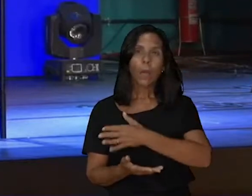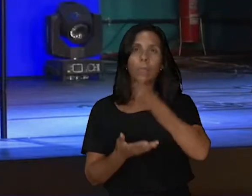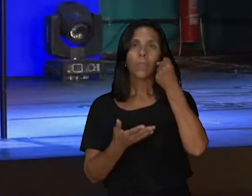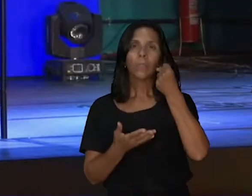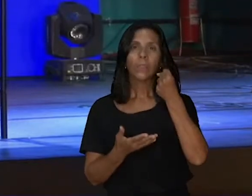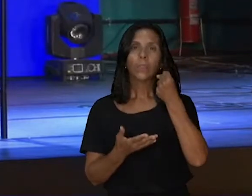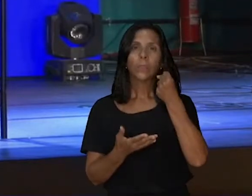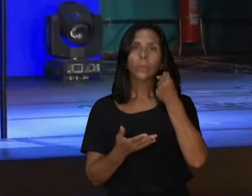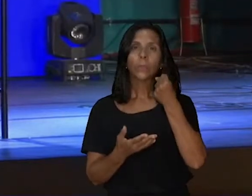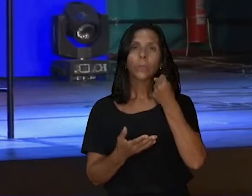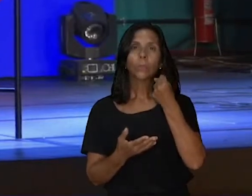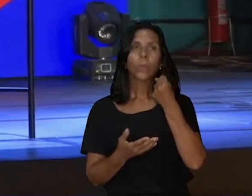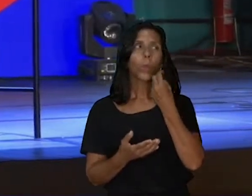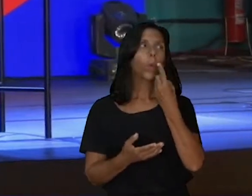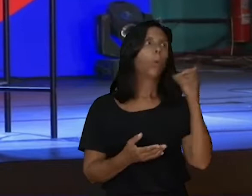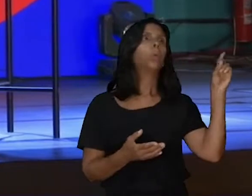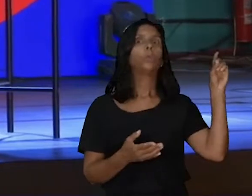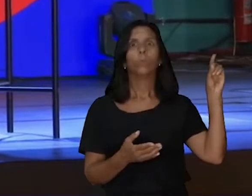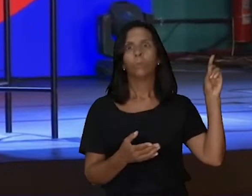assim, ó. Tentando, sai.